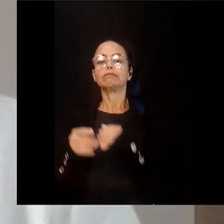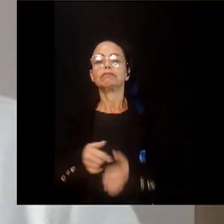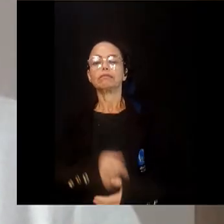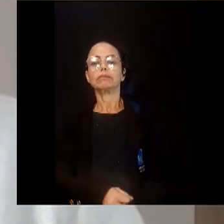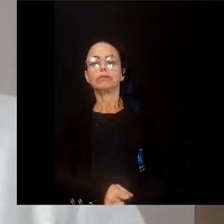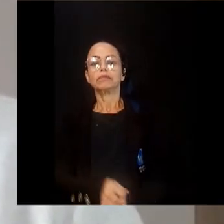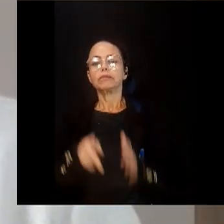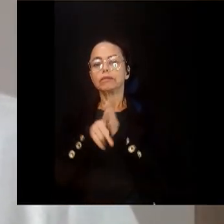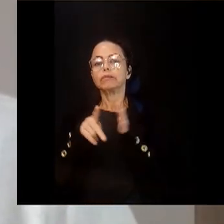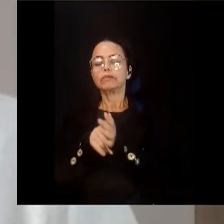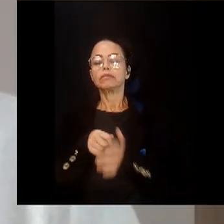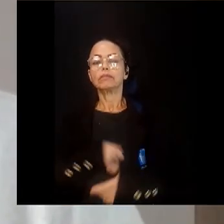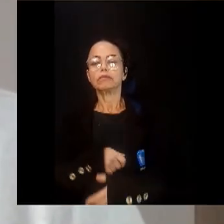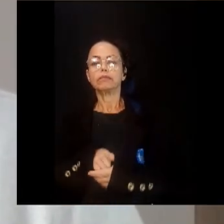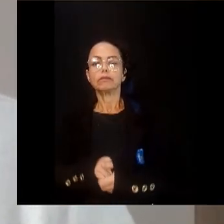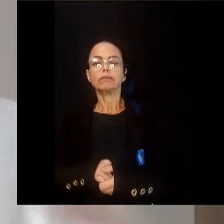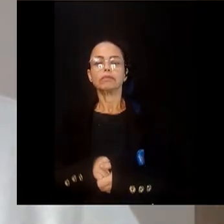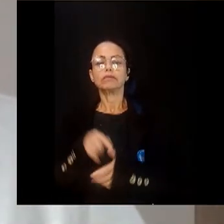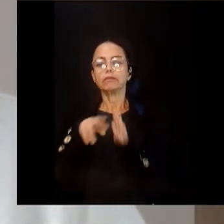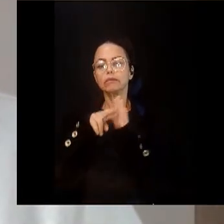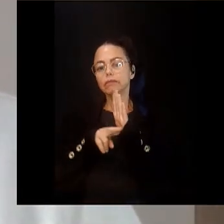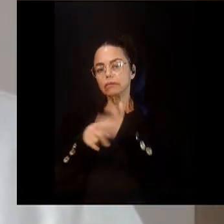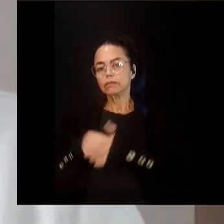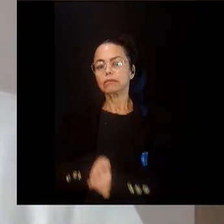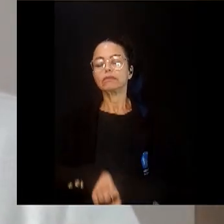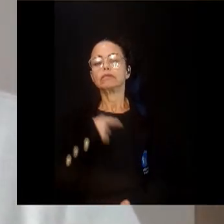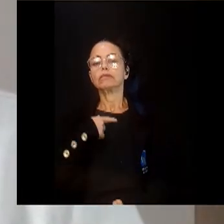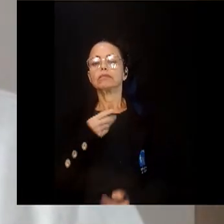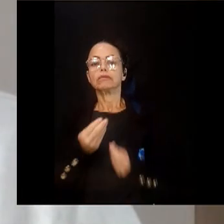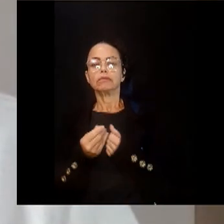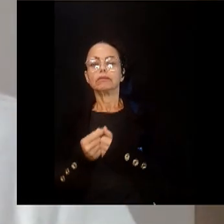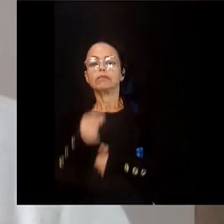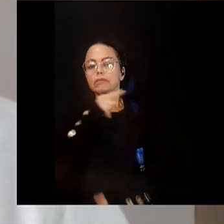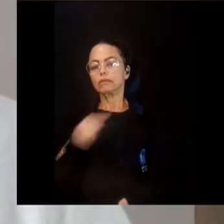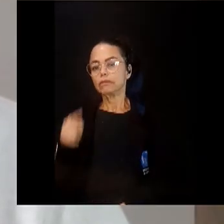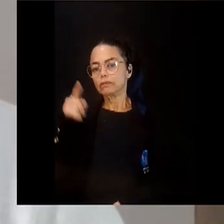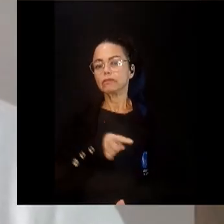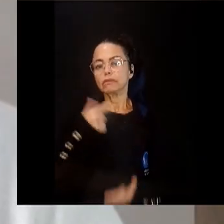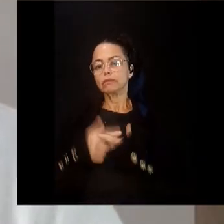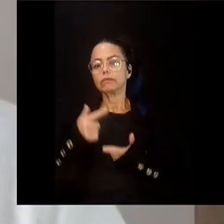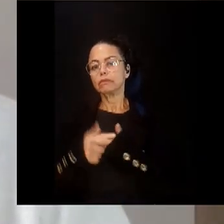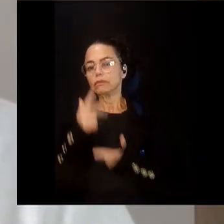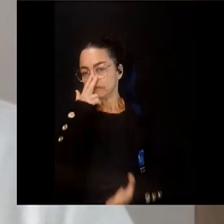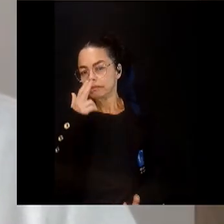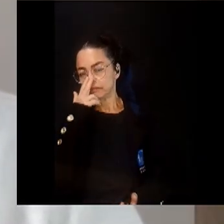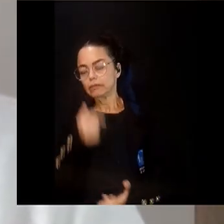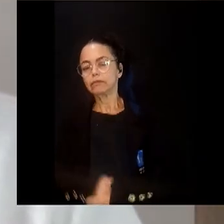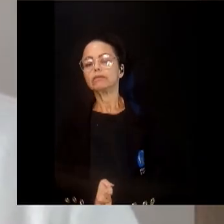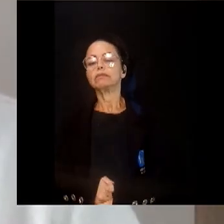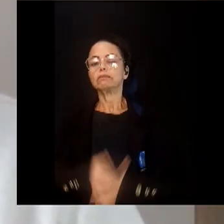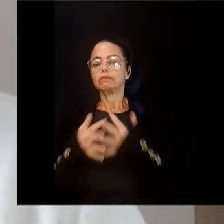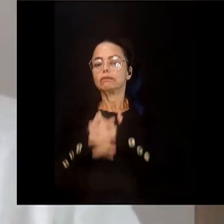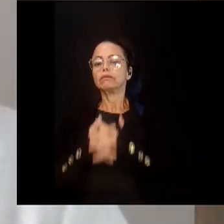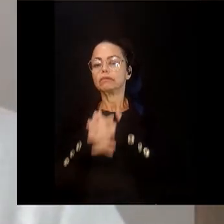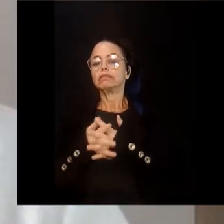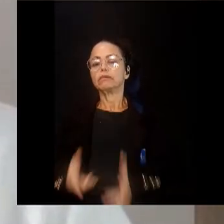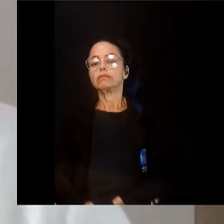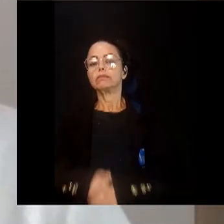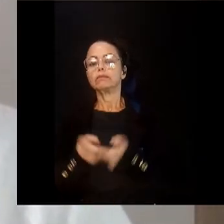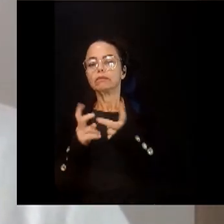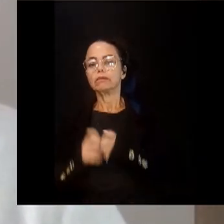aplicação da norma, tem ensejado a suspensão, o que me parece uma leitura bem equivocada, né, do ponto de vista dos